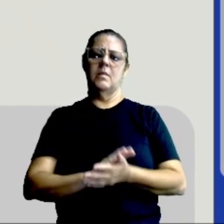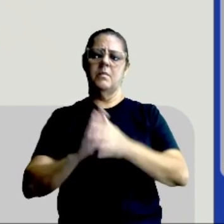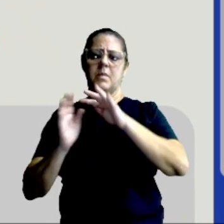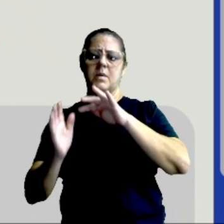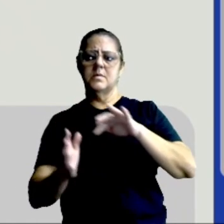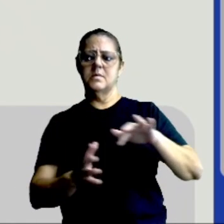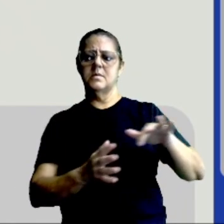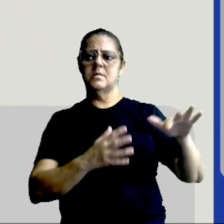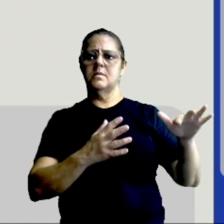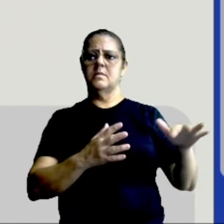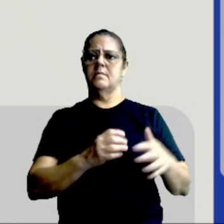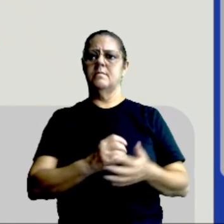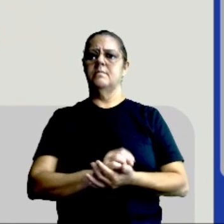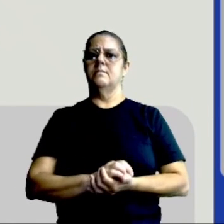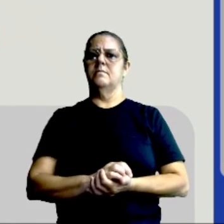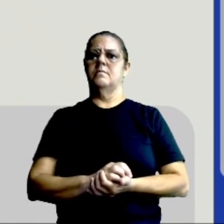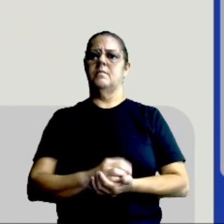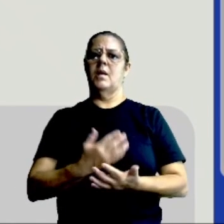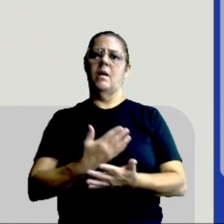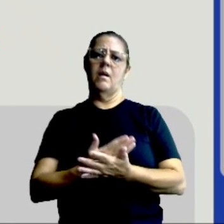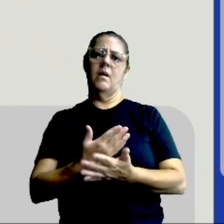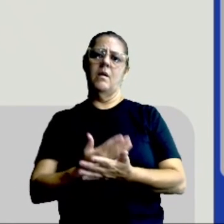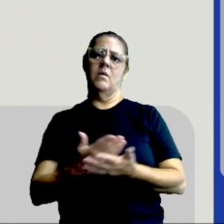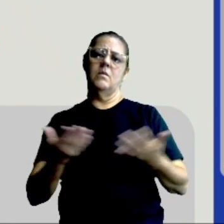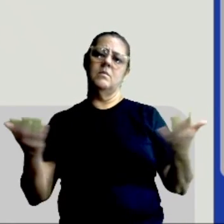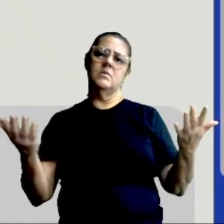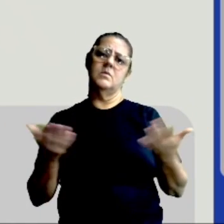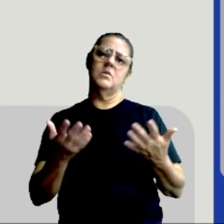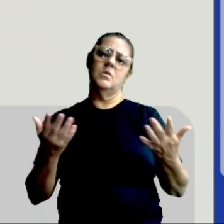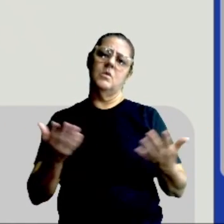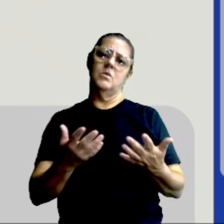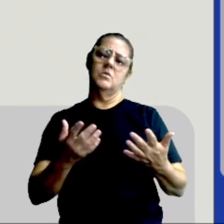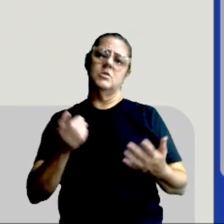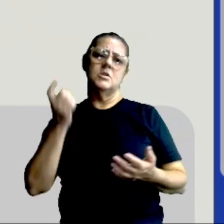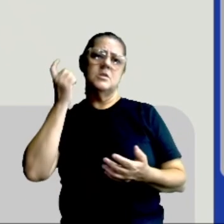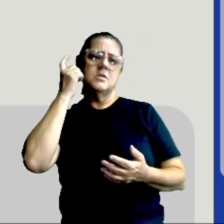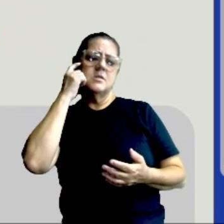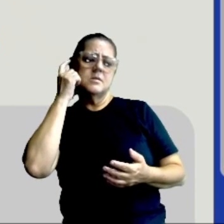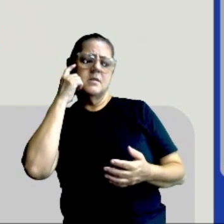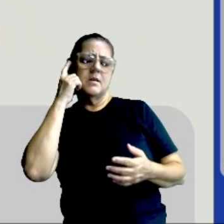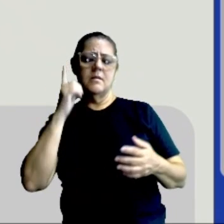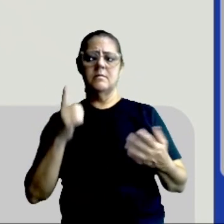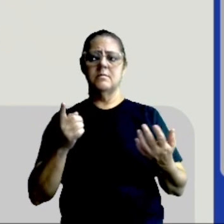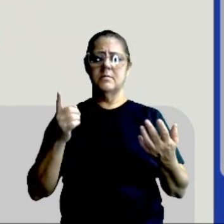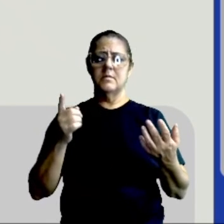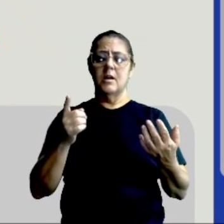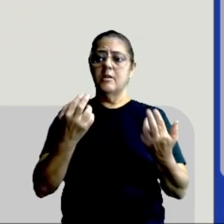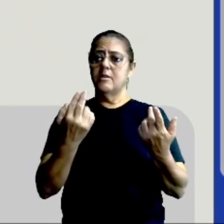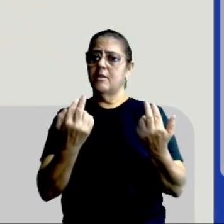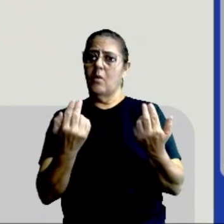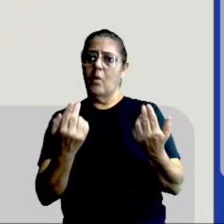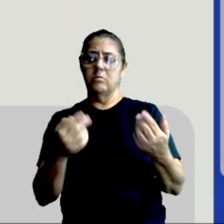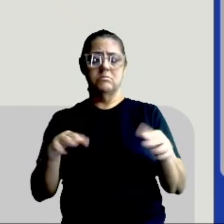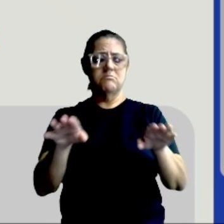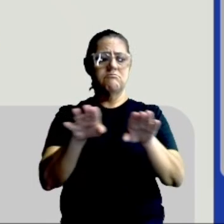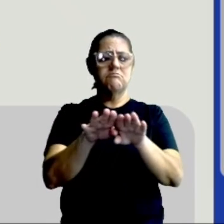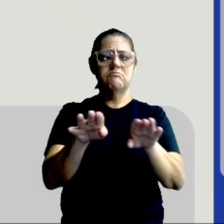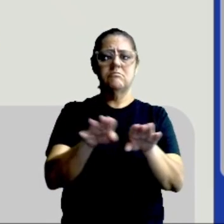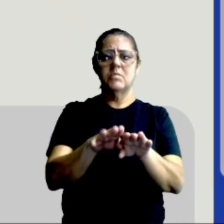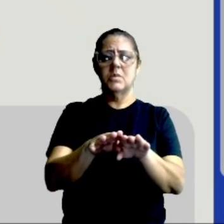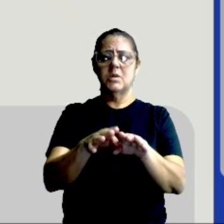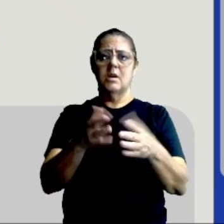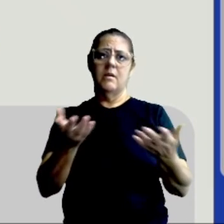slides, tá? E essa foi a nossa aula de hoje. Trabalhamos com a ideia de igualdade. Vocês entenderam o que é igualdade,